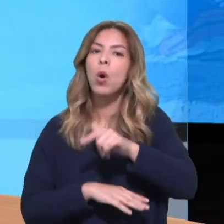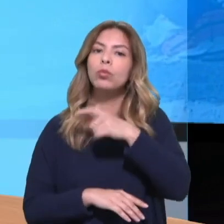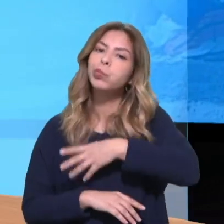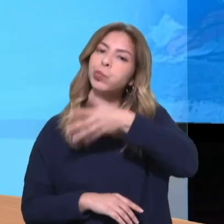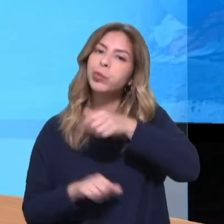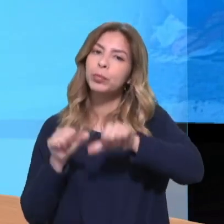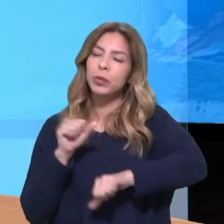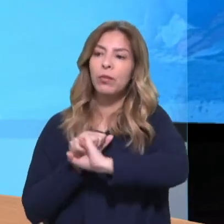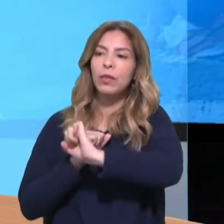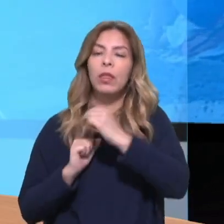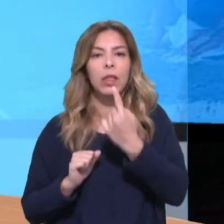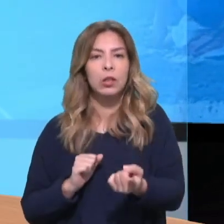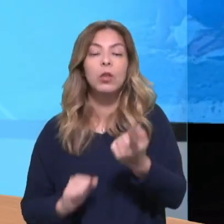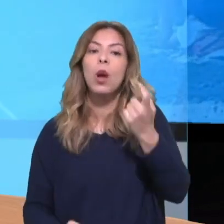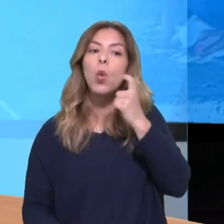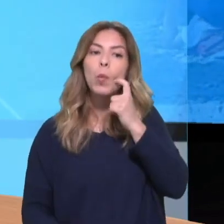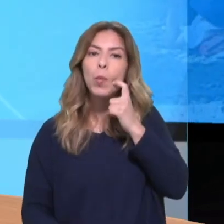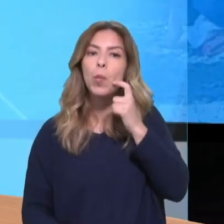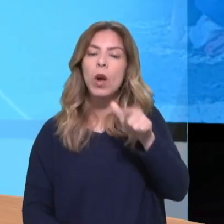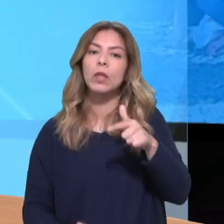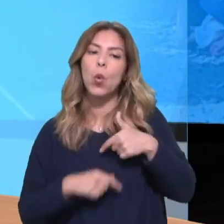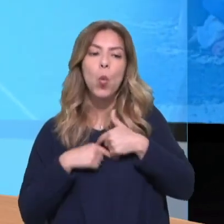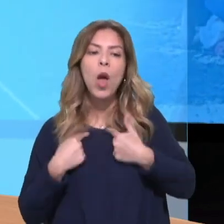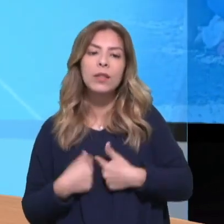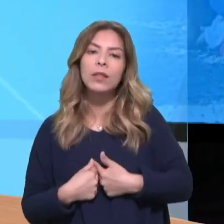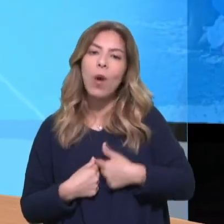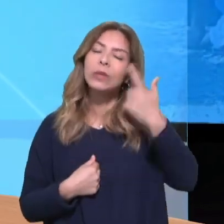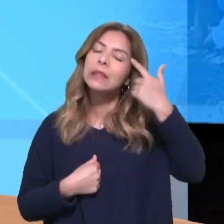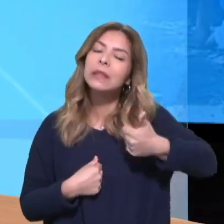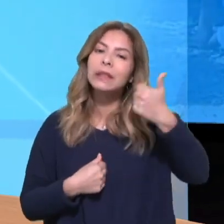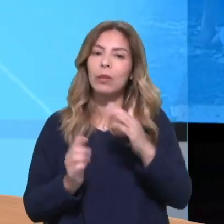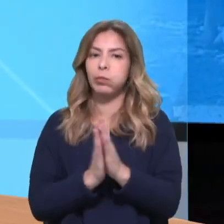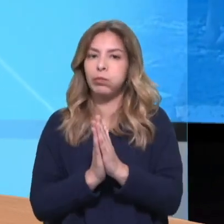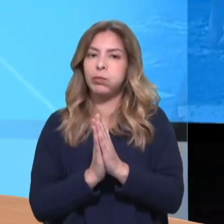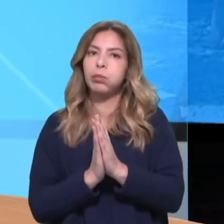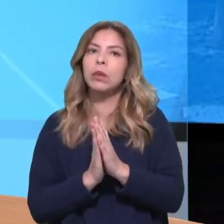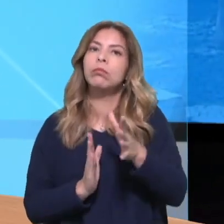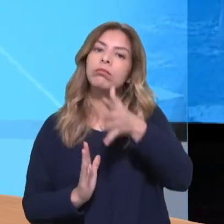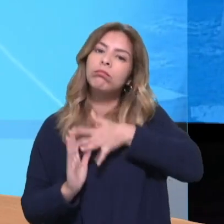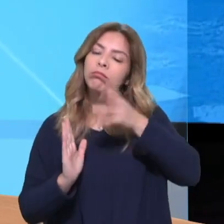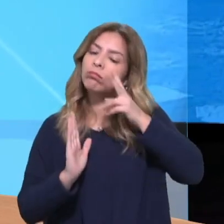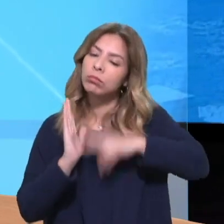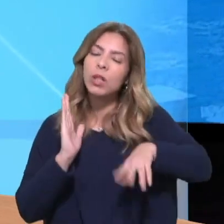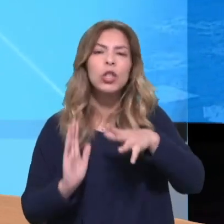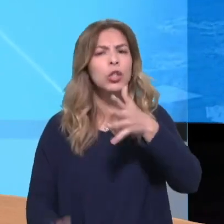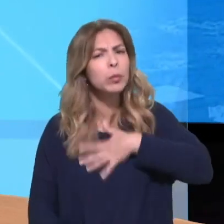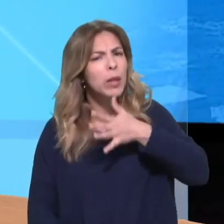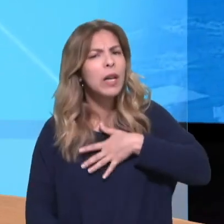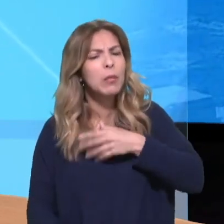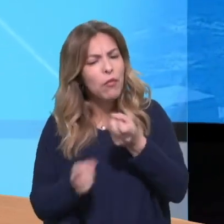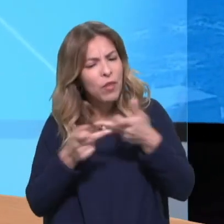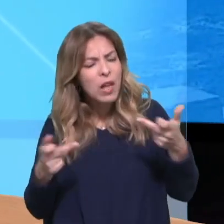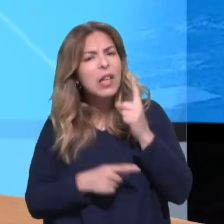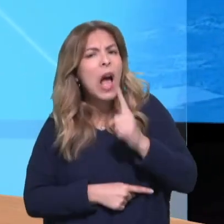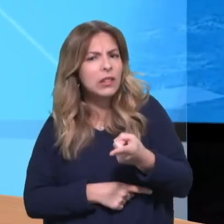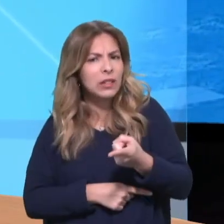dizia: a Páscoa é o coração da vida litúrgica da Igreja. Eu pedi-lhe para nos explicar esta frase, no fundo